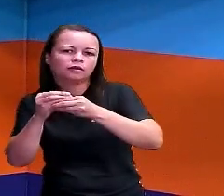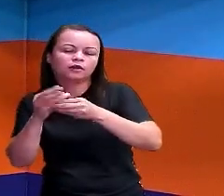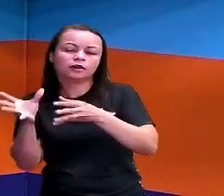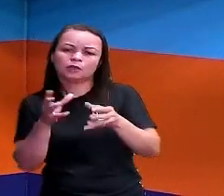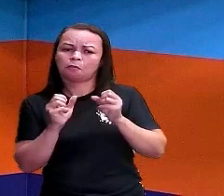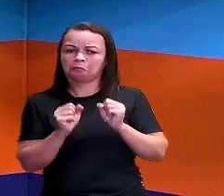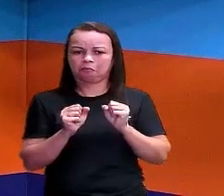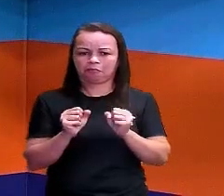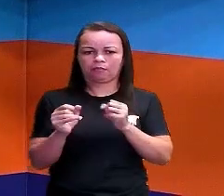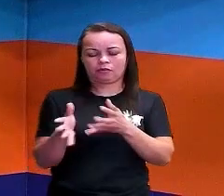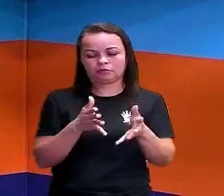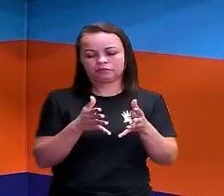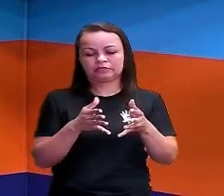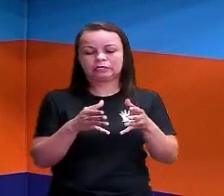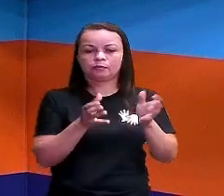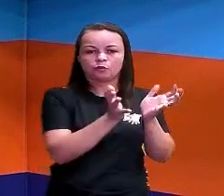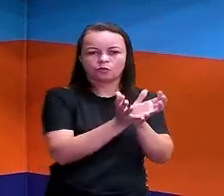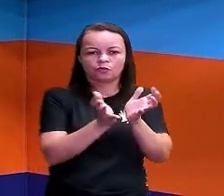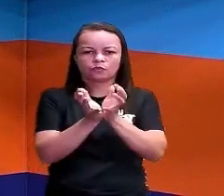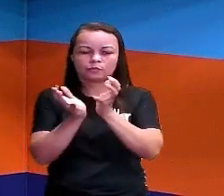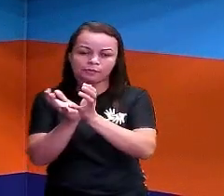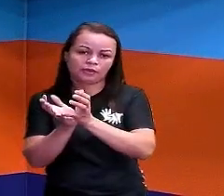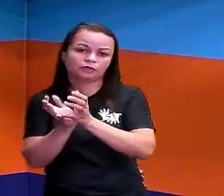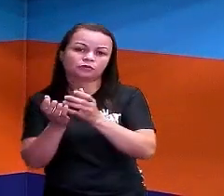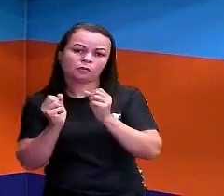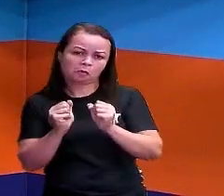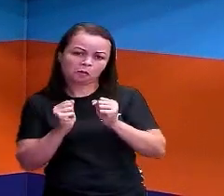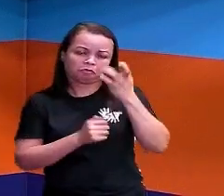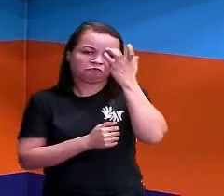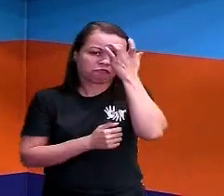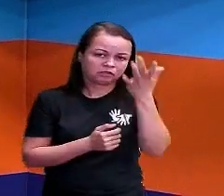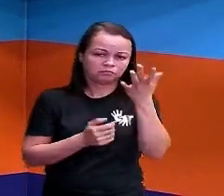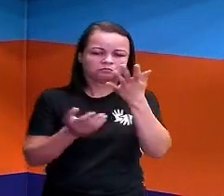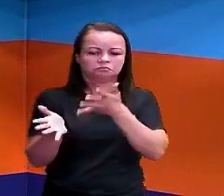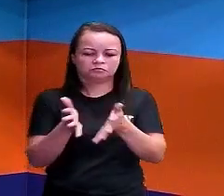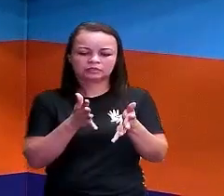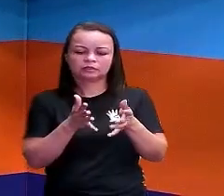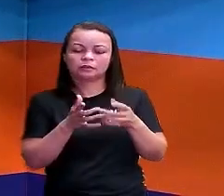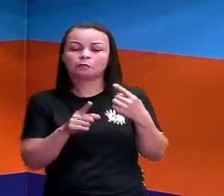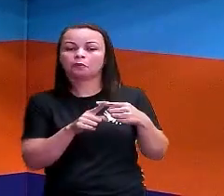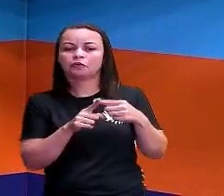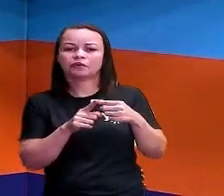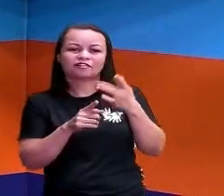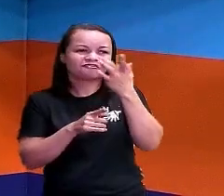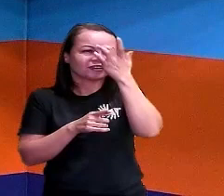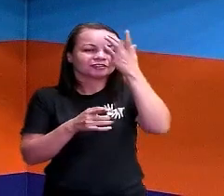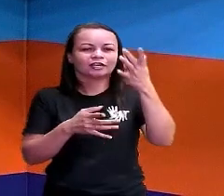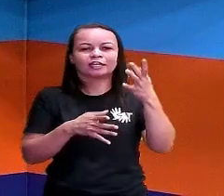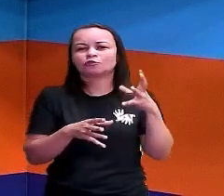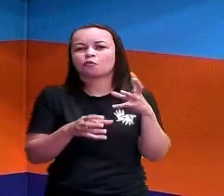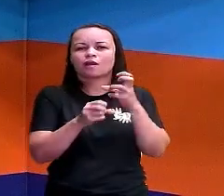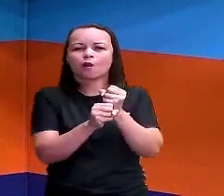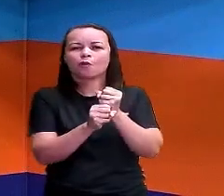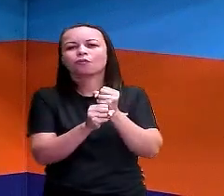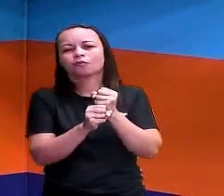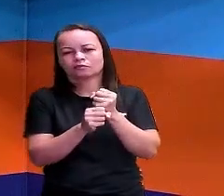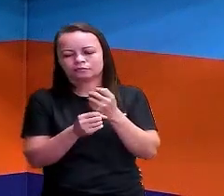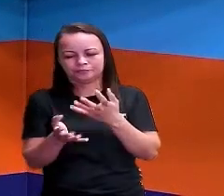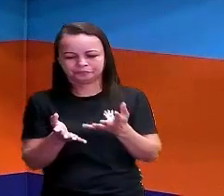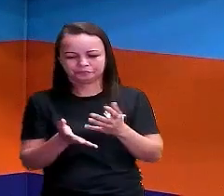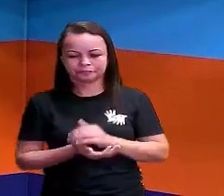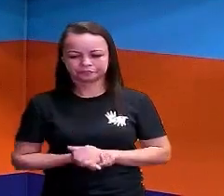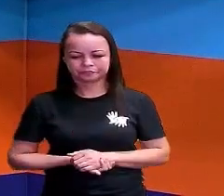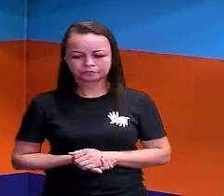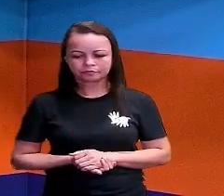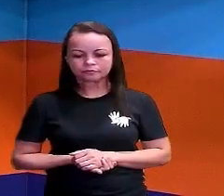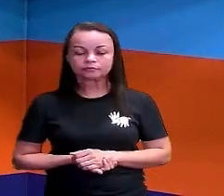eu posso fazer por agrupamentos para facilitar, até porque eu facilito o meu cálculo dessa forma também, né?